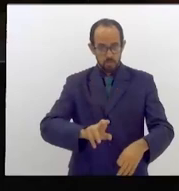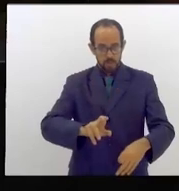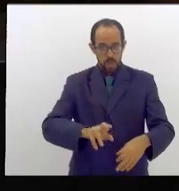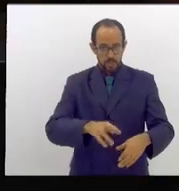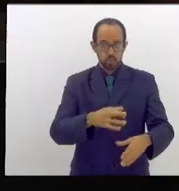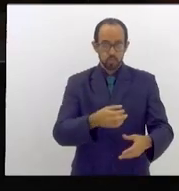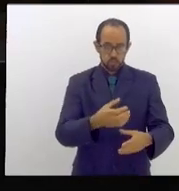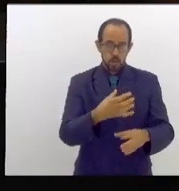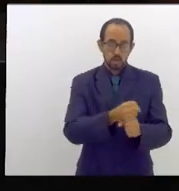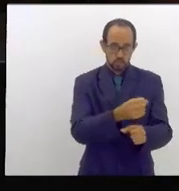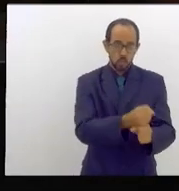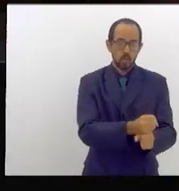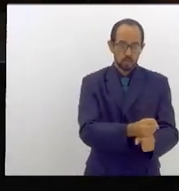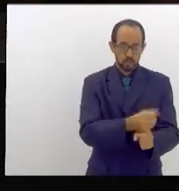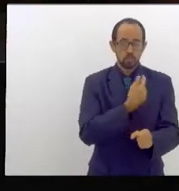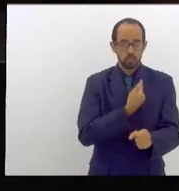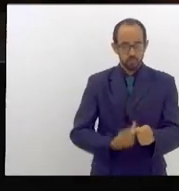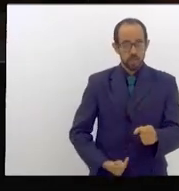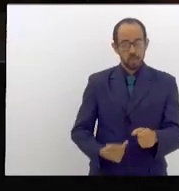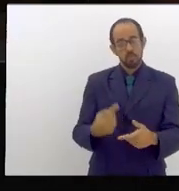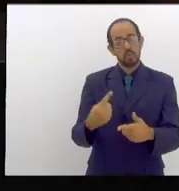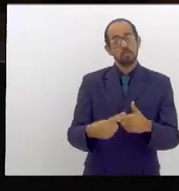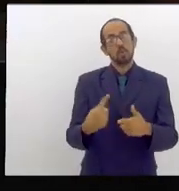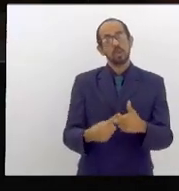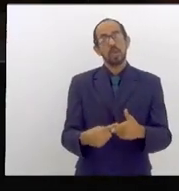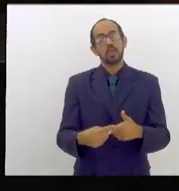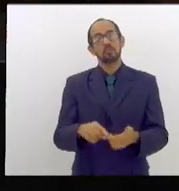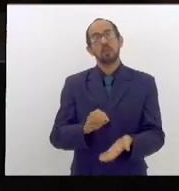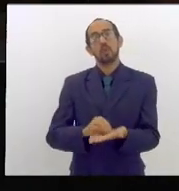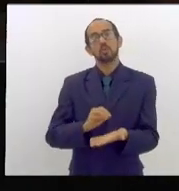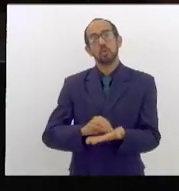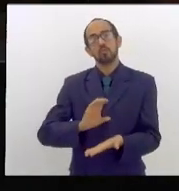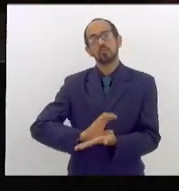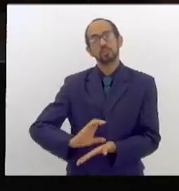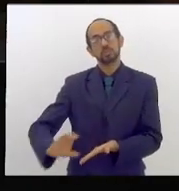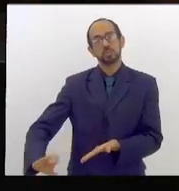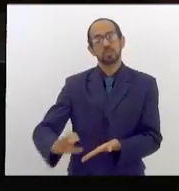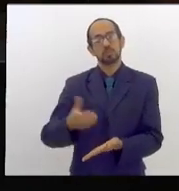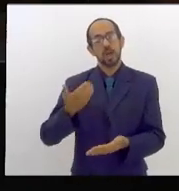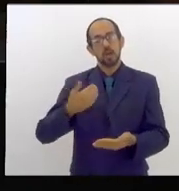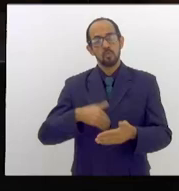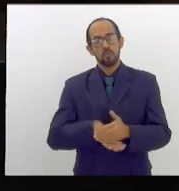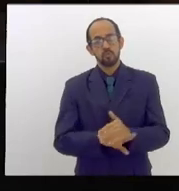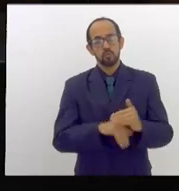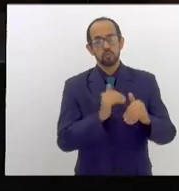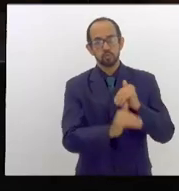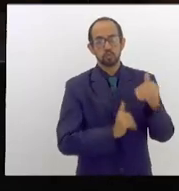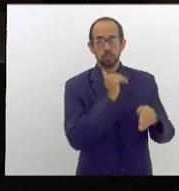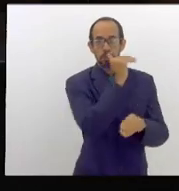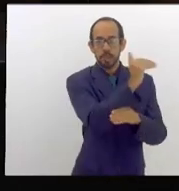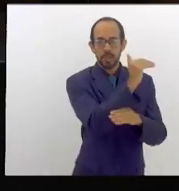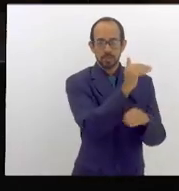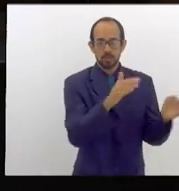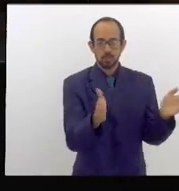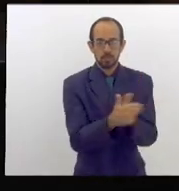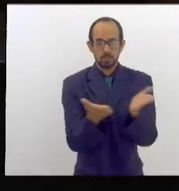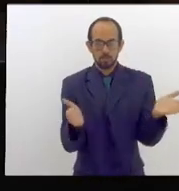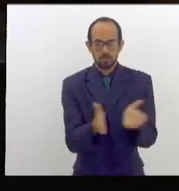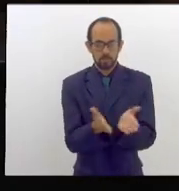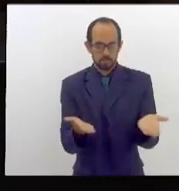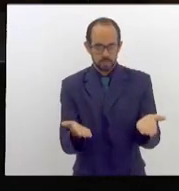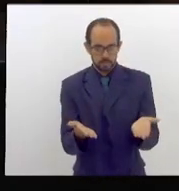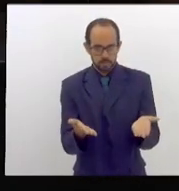porque não investiu o mínimo necessário para o fundo de superação da miséria e da pobreza né